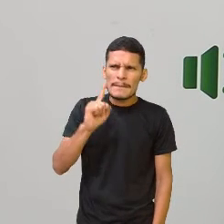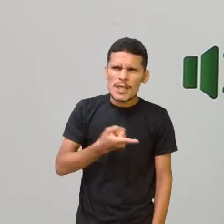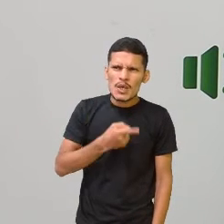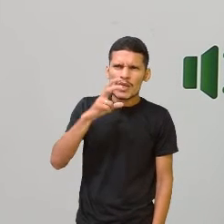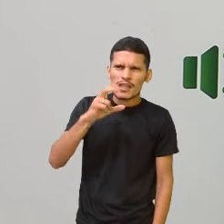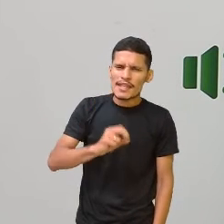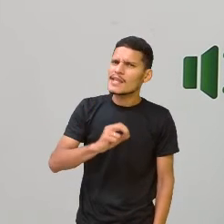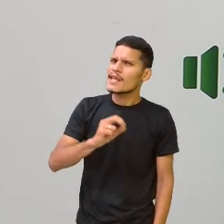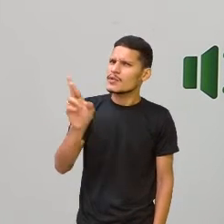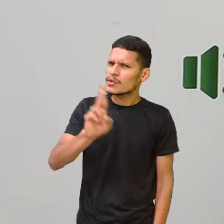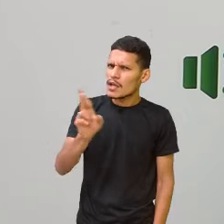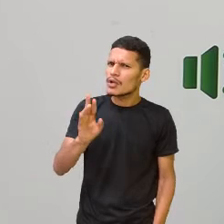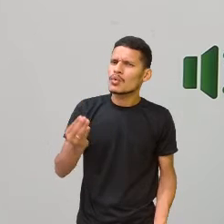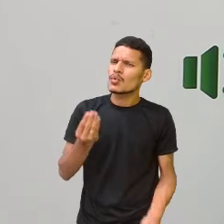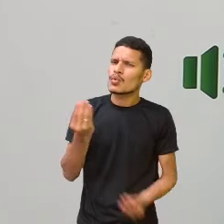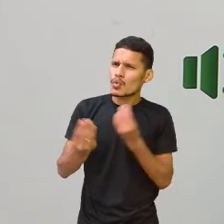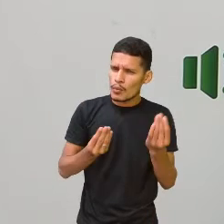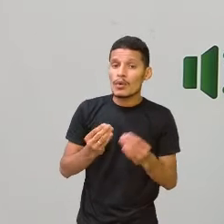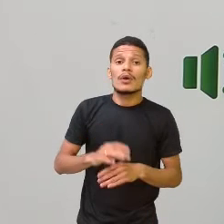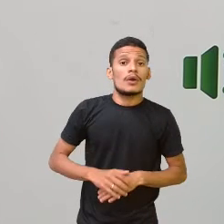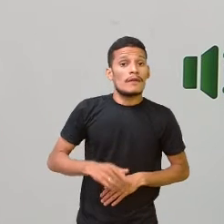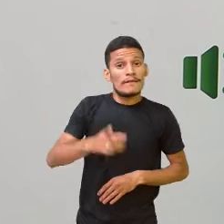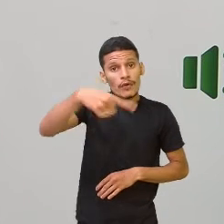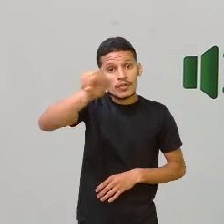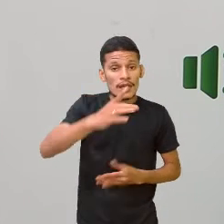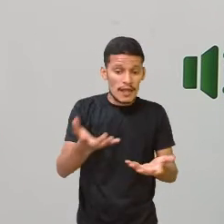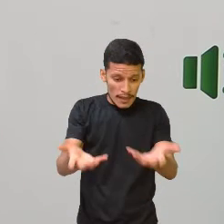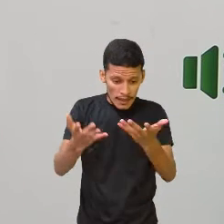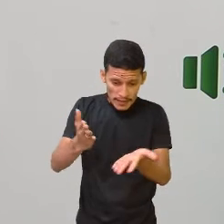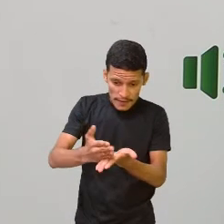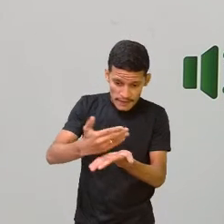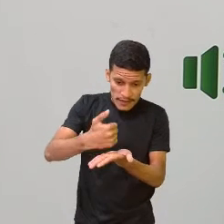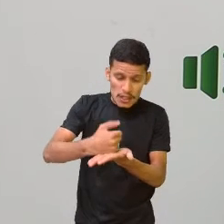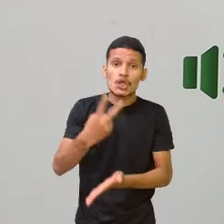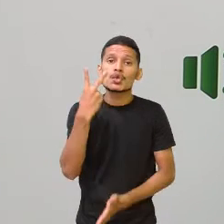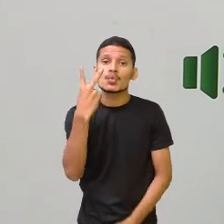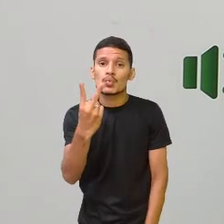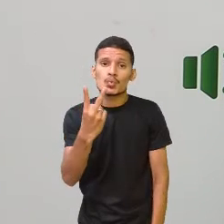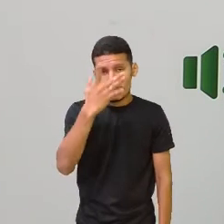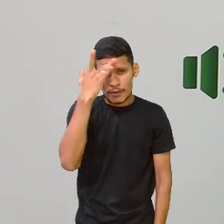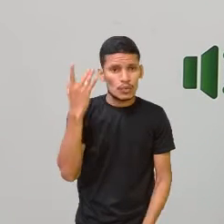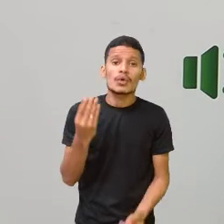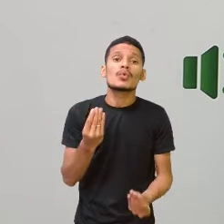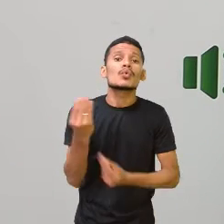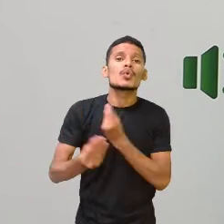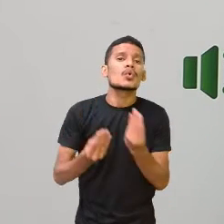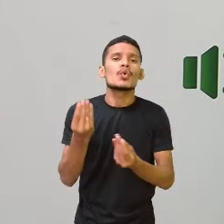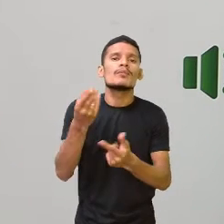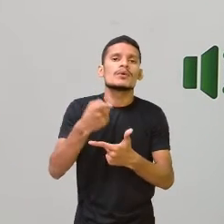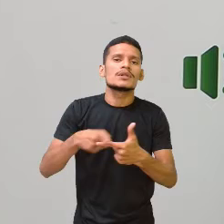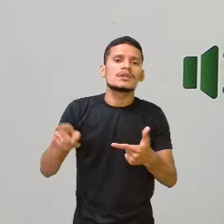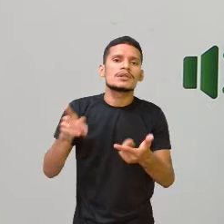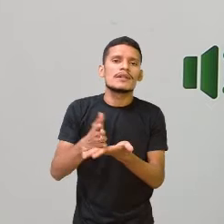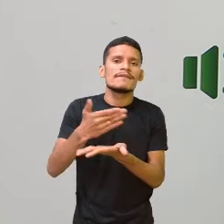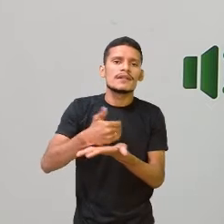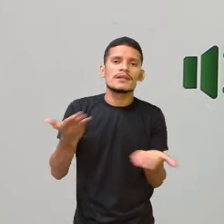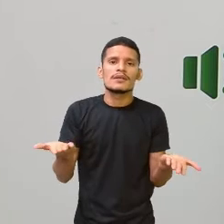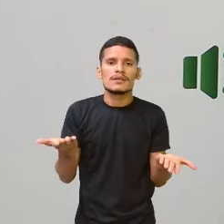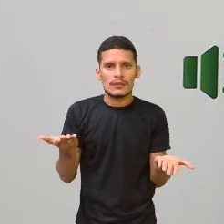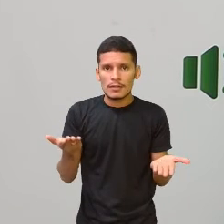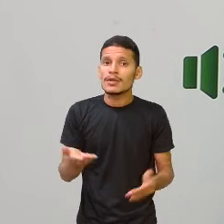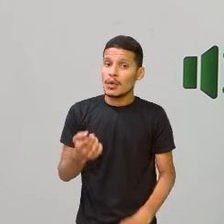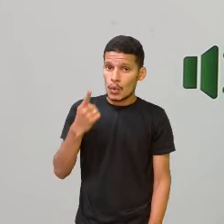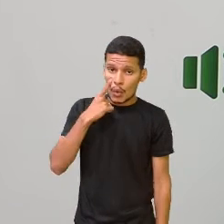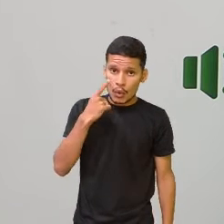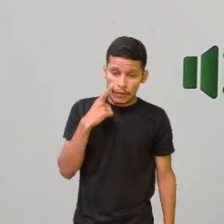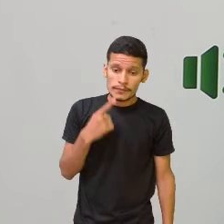1.500. E vai dividir para 2 pessoas. Como é que a gente vai fazer esse cálculo?